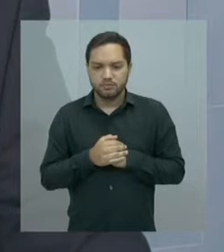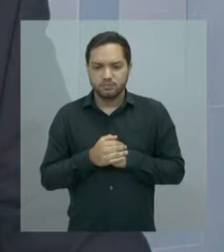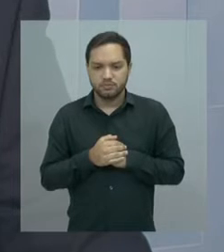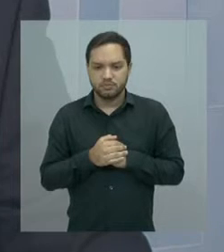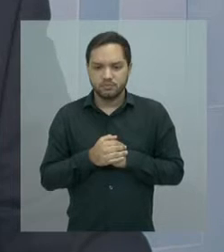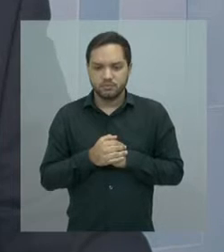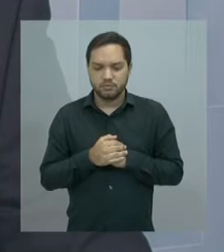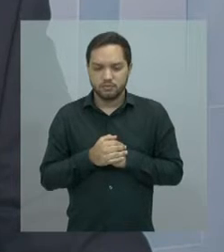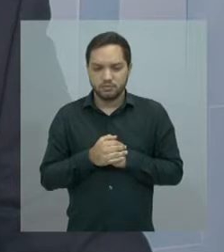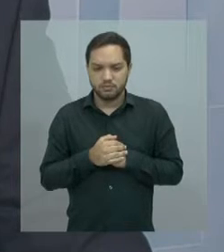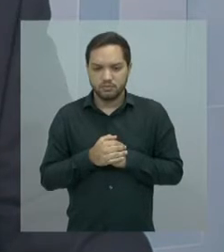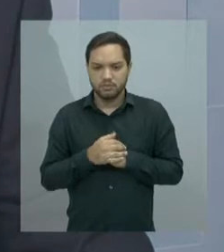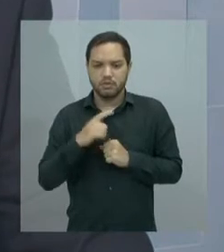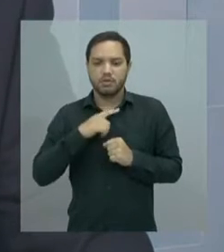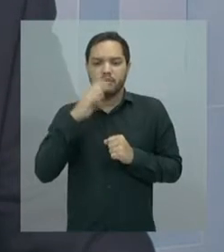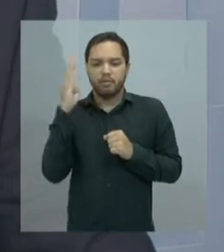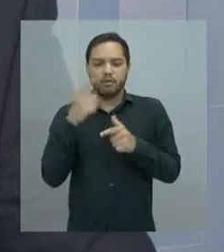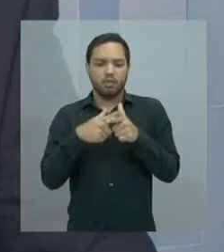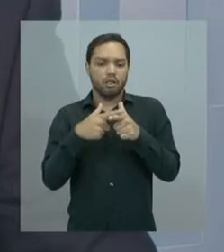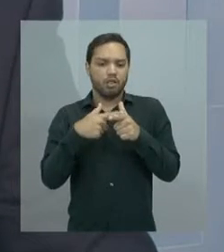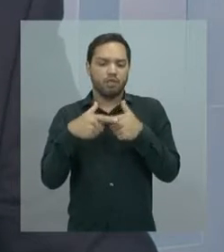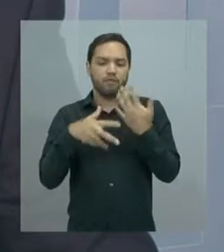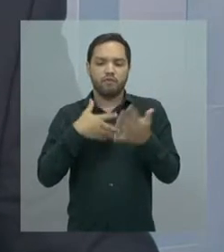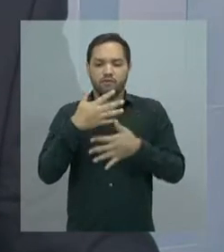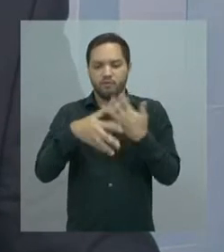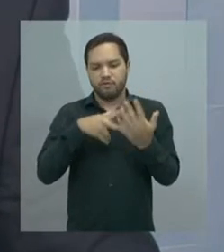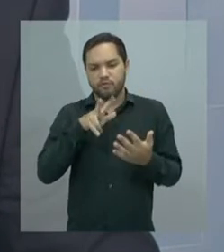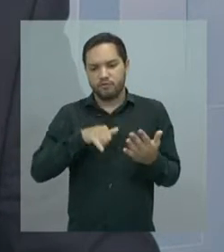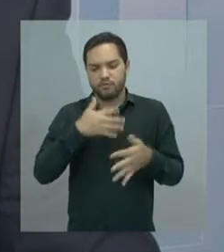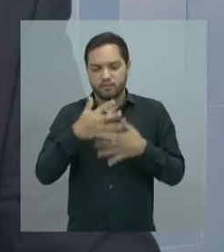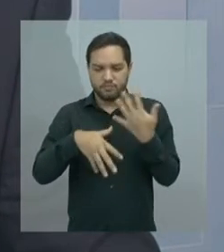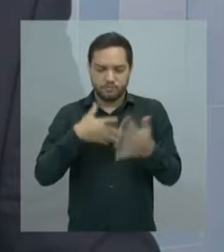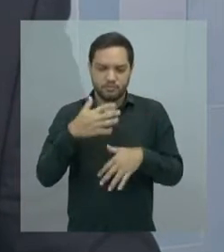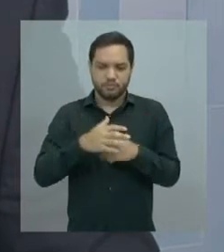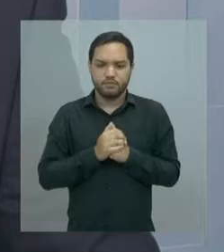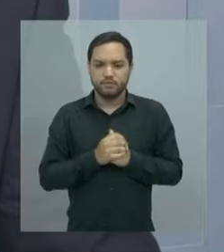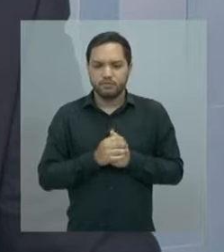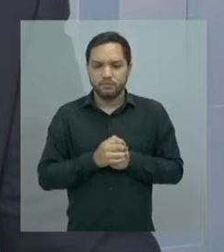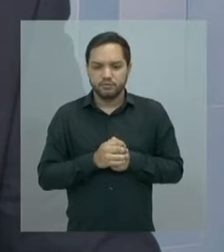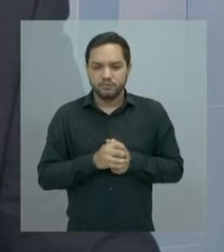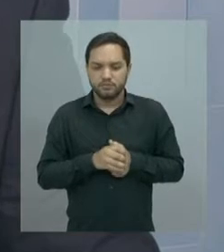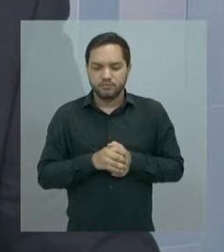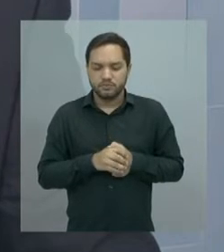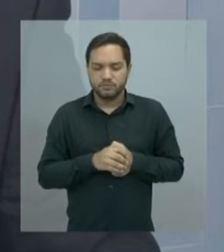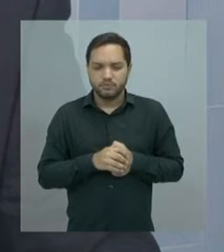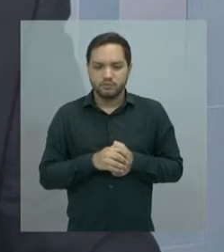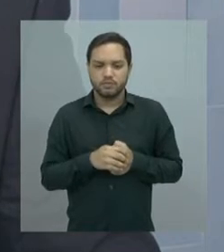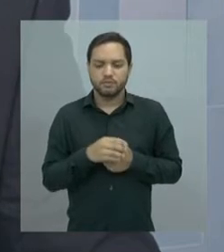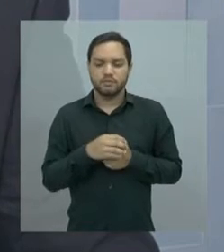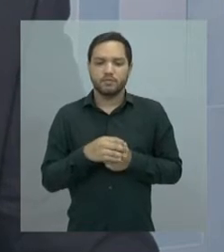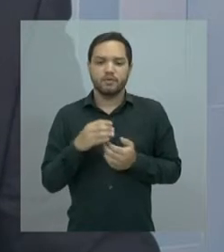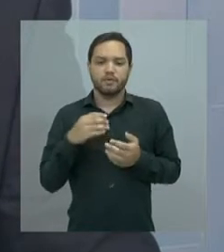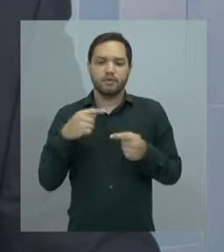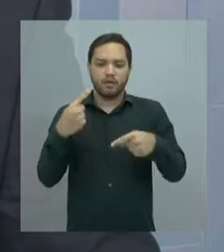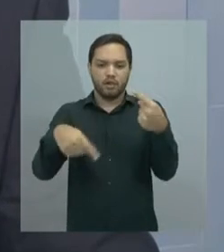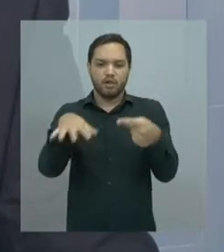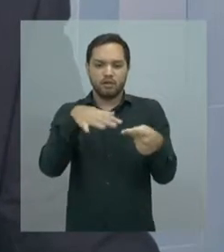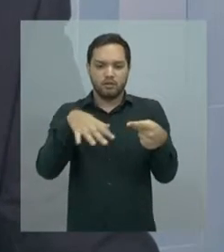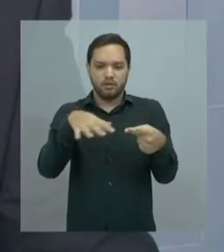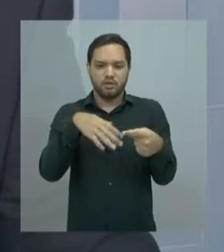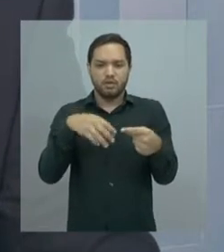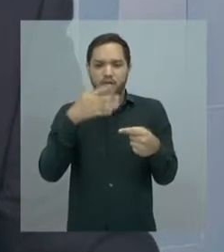desmonte da estrutura brasileira. Que começou muito longe. Ela começou desmontando a força política,